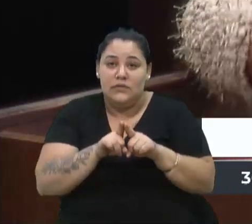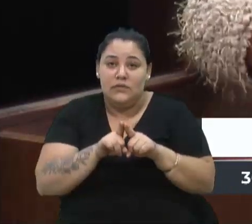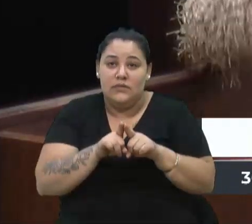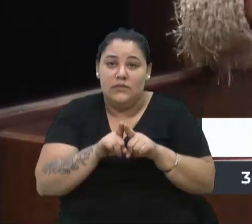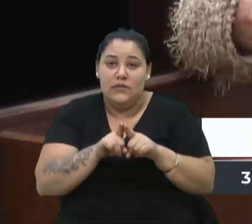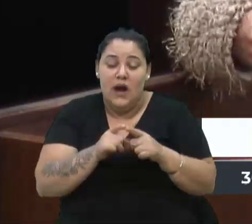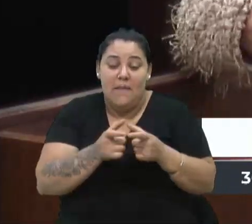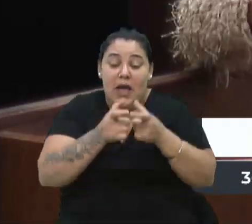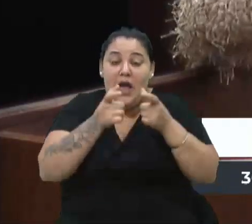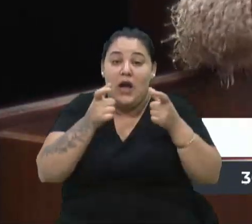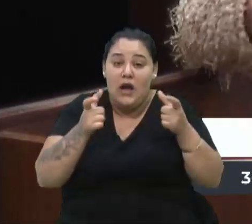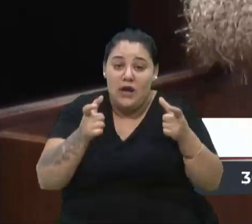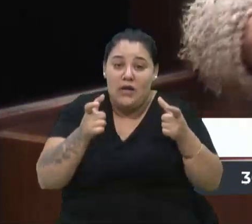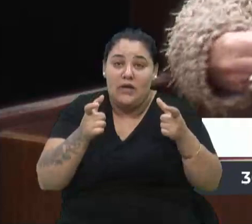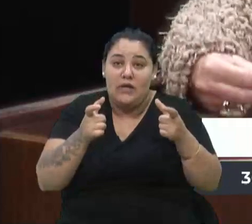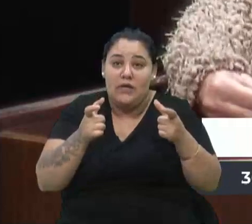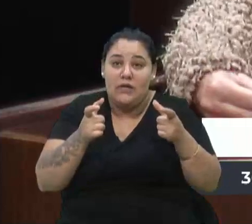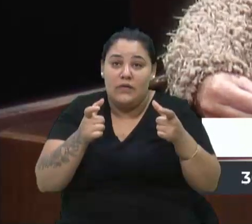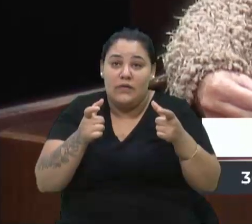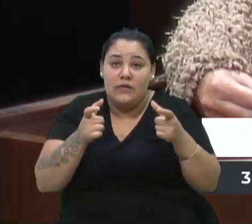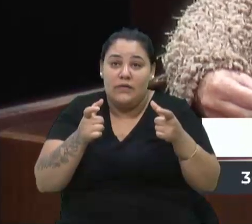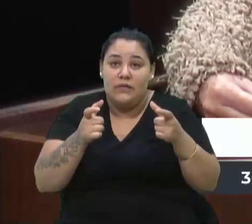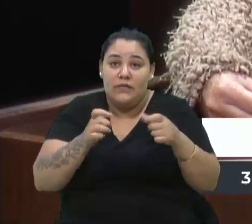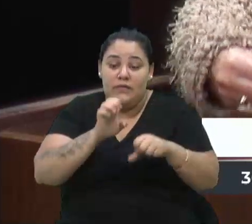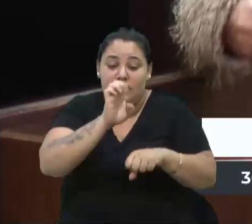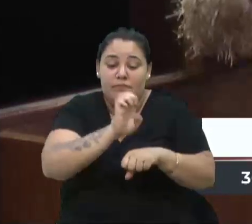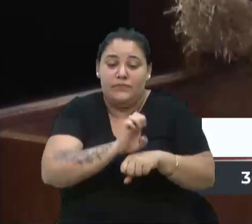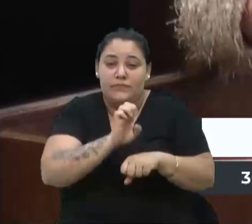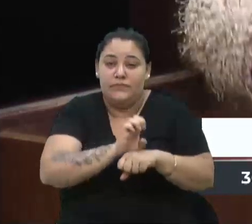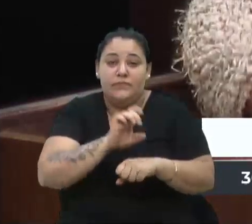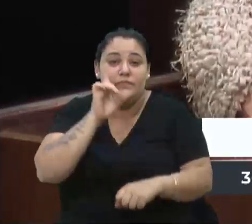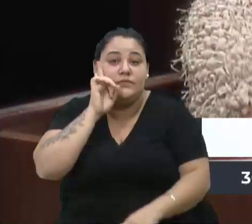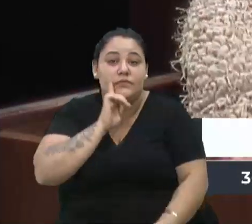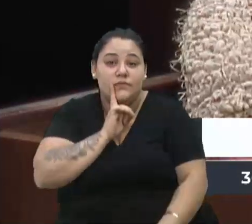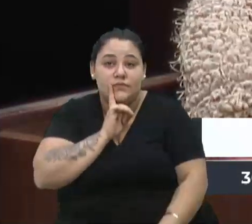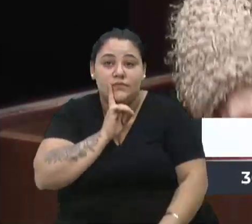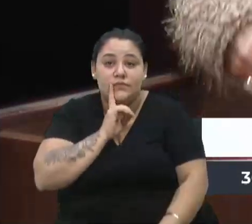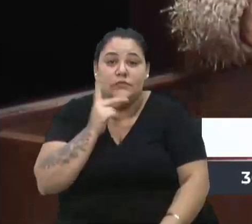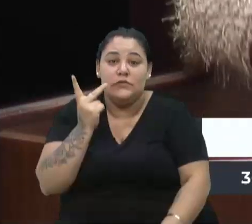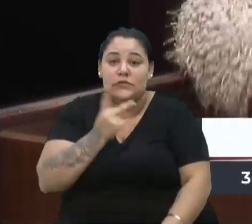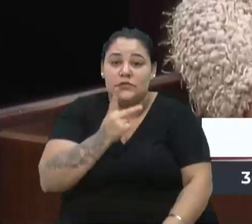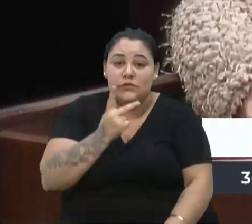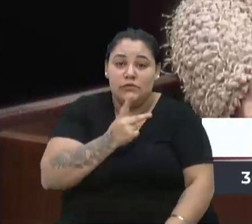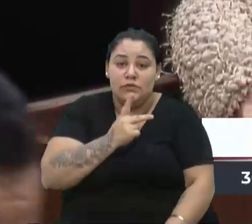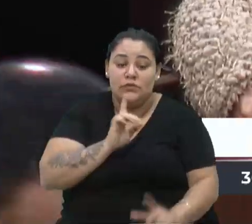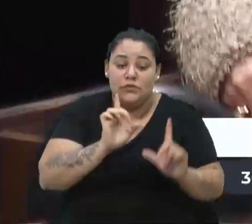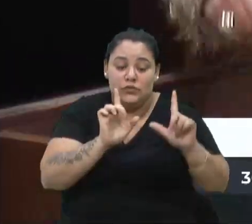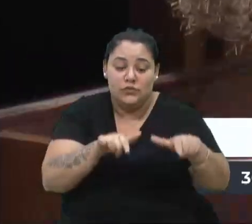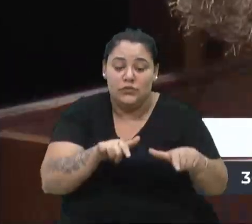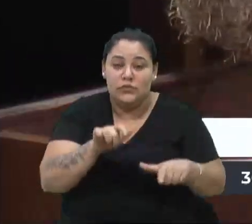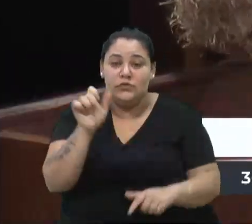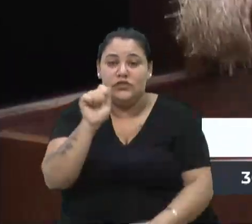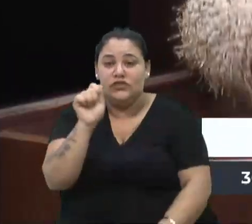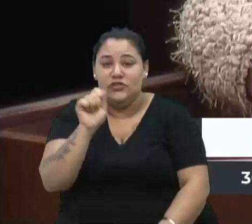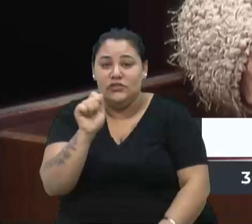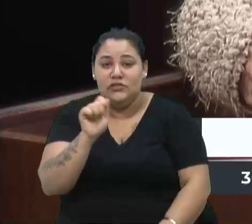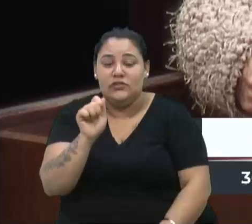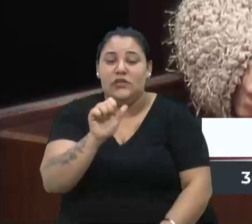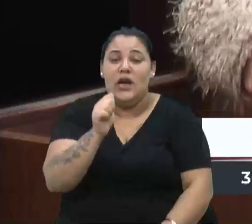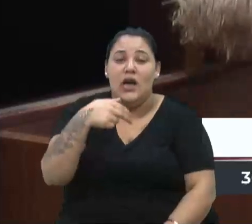a maior parte para os Estados Unidos, em segundo lugar para a Argentina, terceiro para Angola,